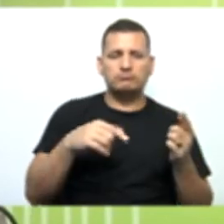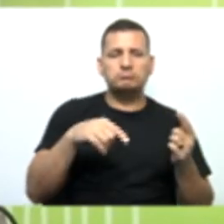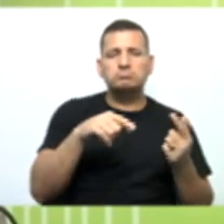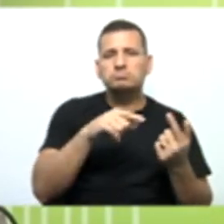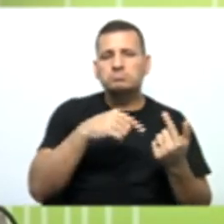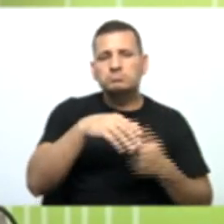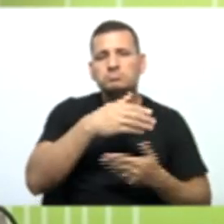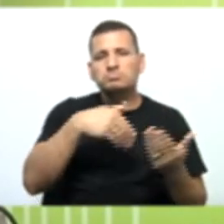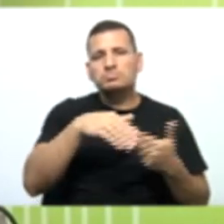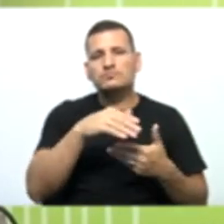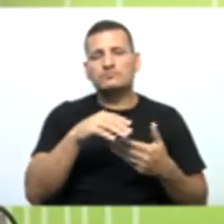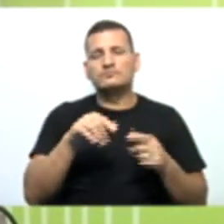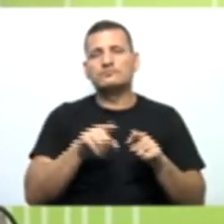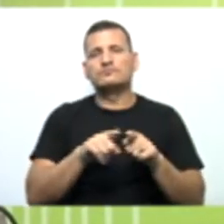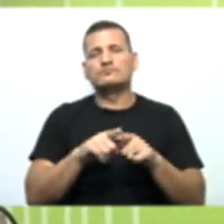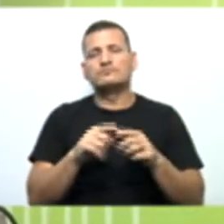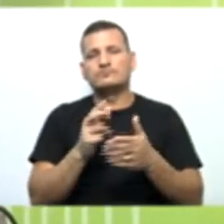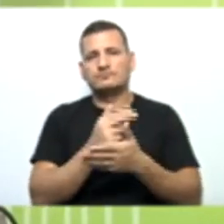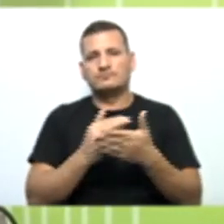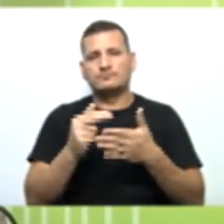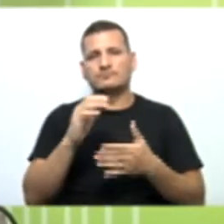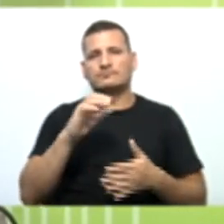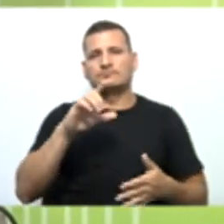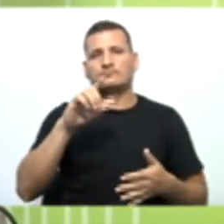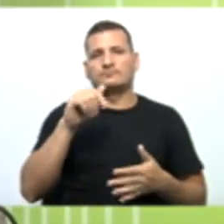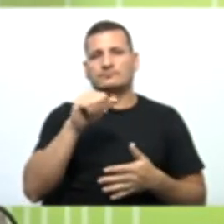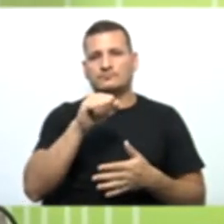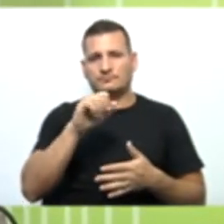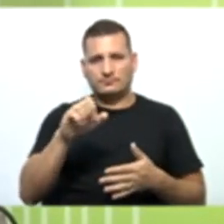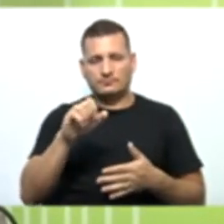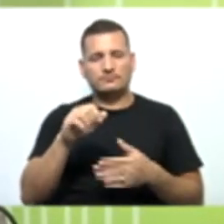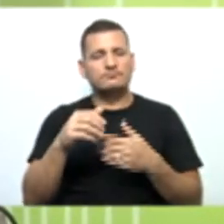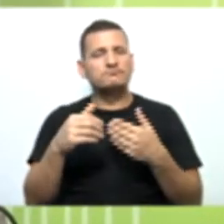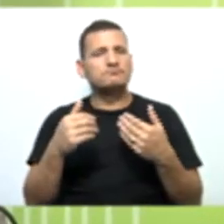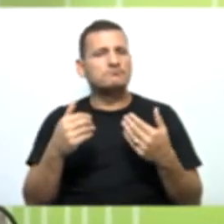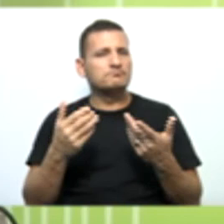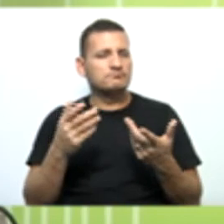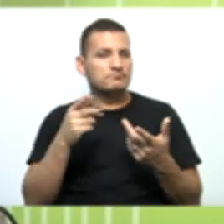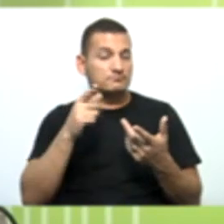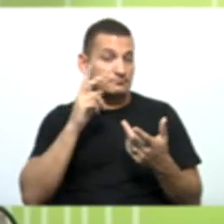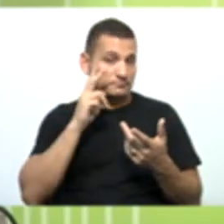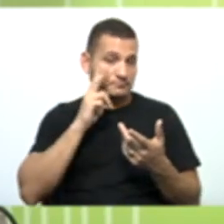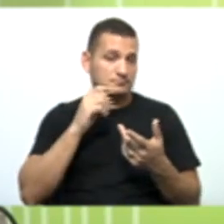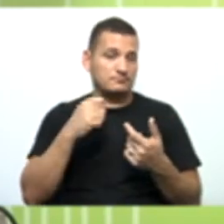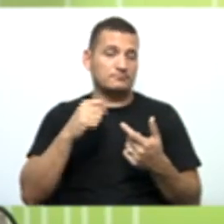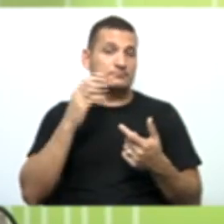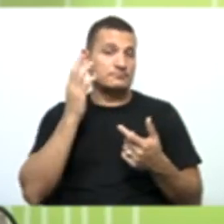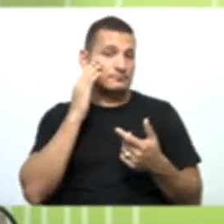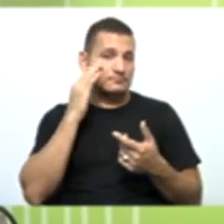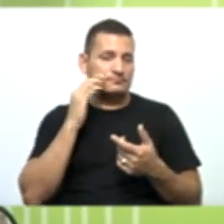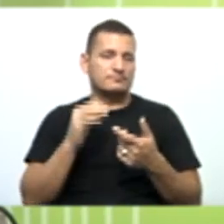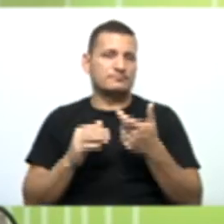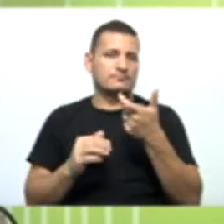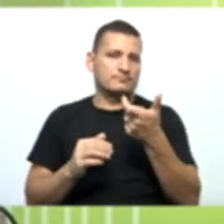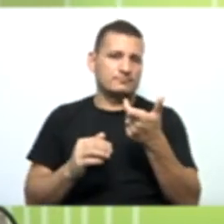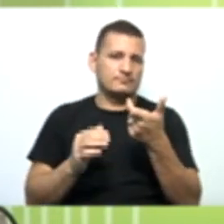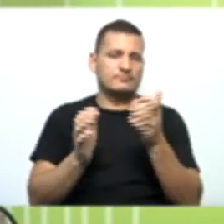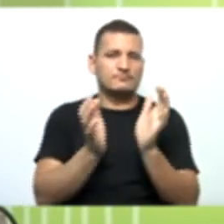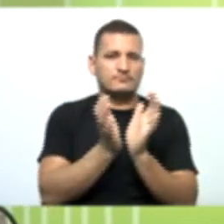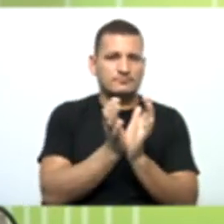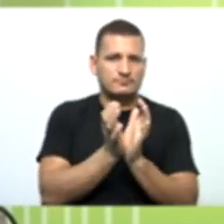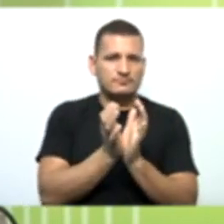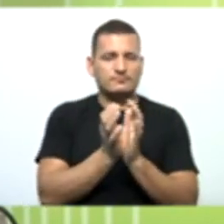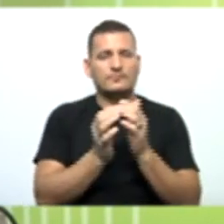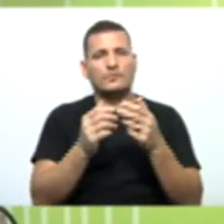cadê o diagrama de classe? Lembra que eu falei que a gente comentou hoje nas nossas aulas? A gente precisa saber quais são as classes, quais são os